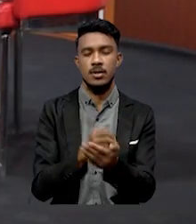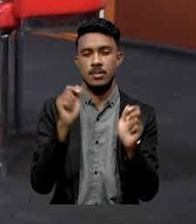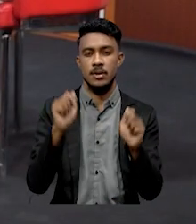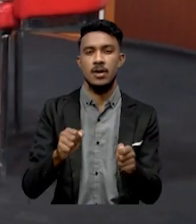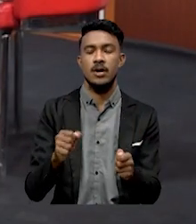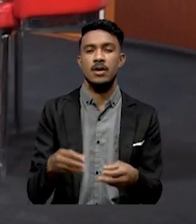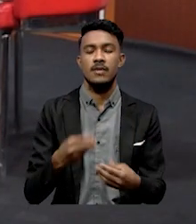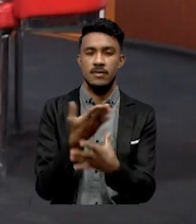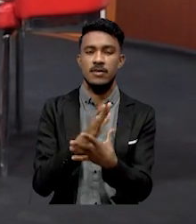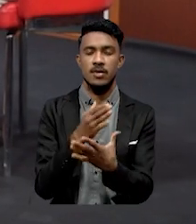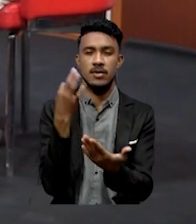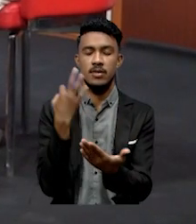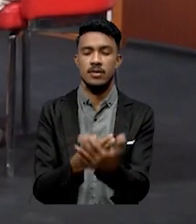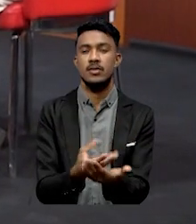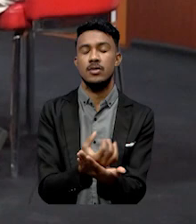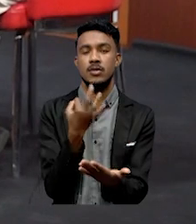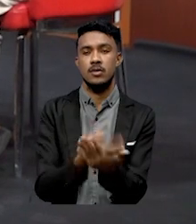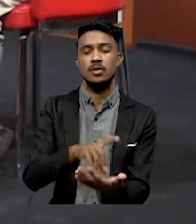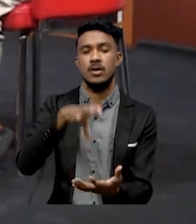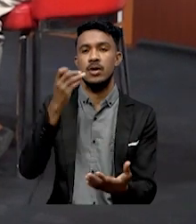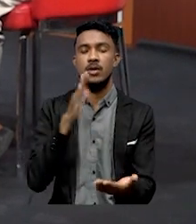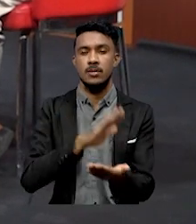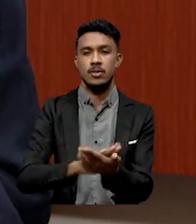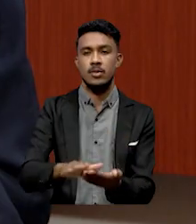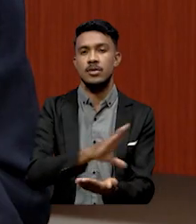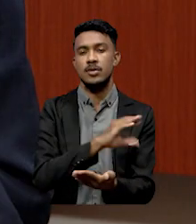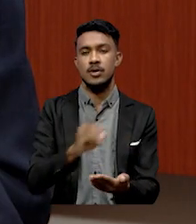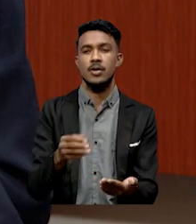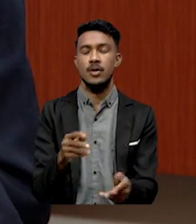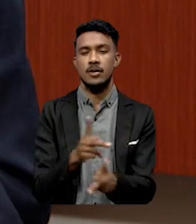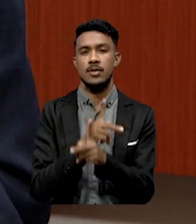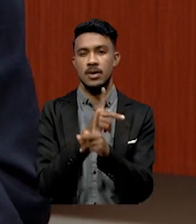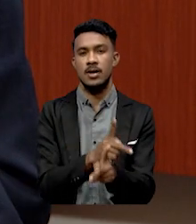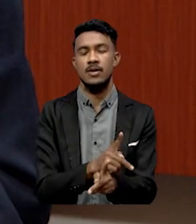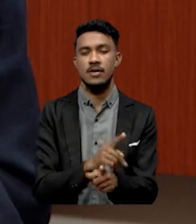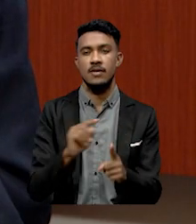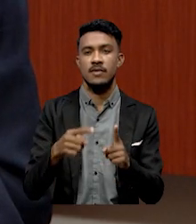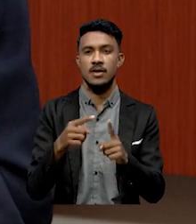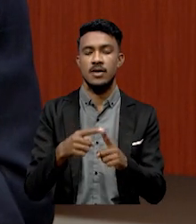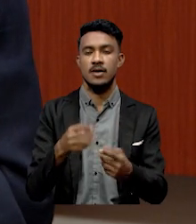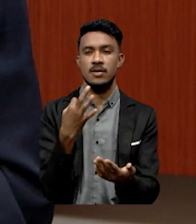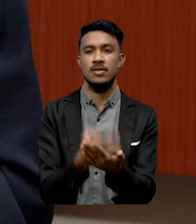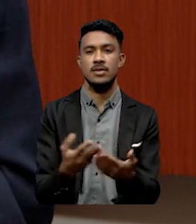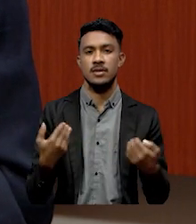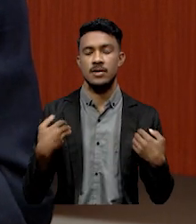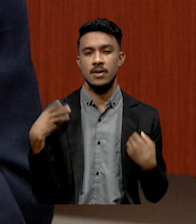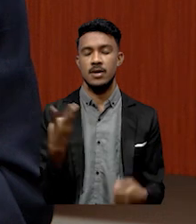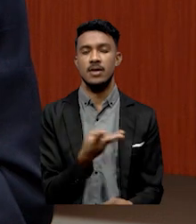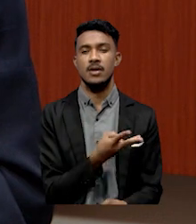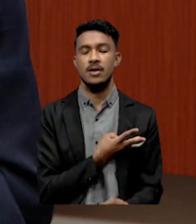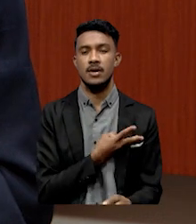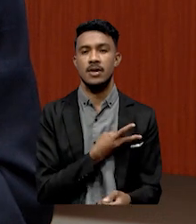gere fonte ricoções nebe sustentável no seguro. Se investimento nebe que é resiliente,